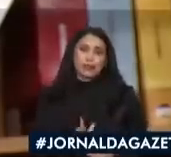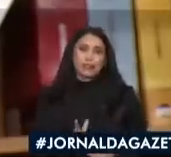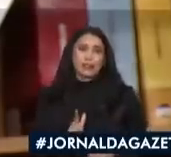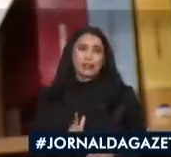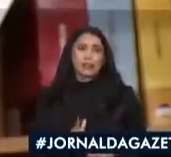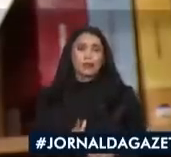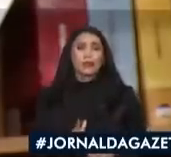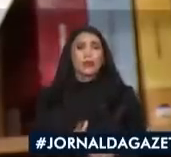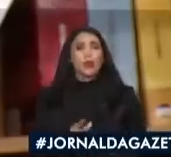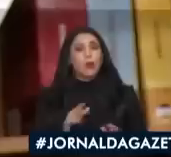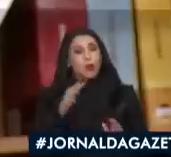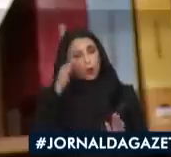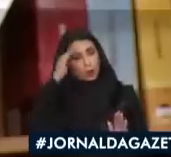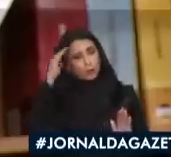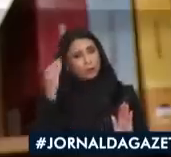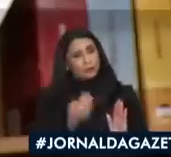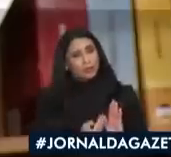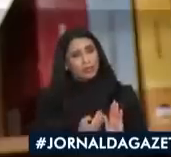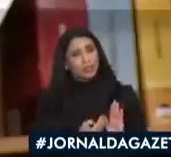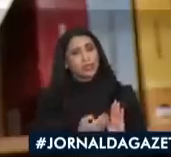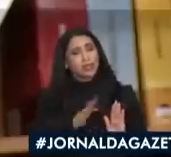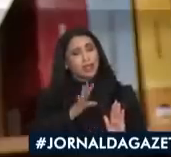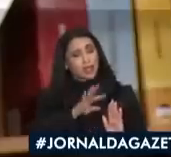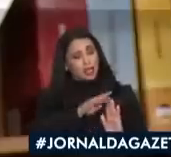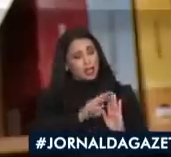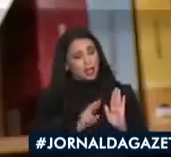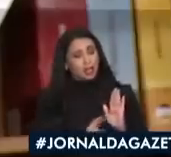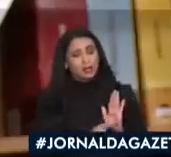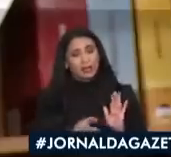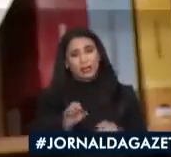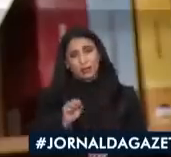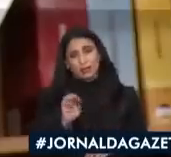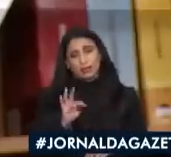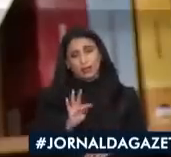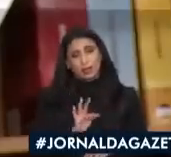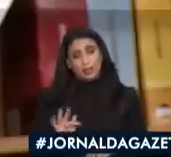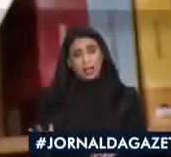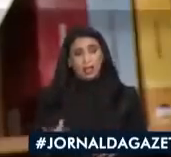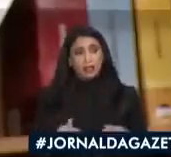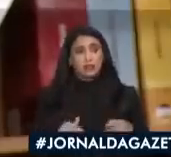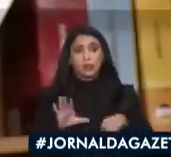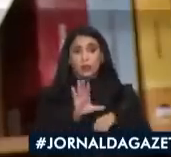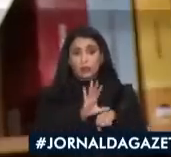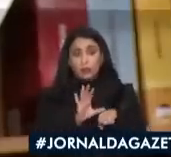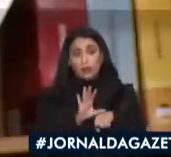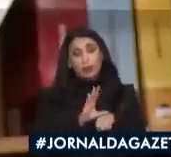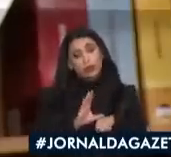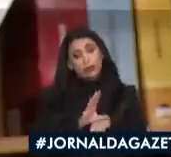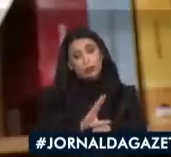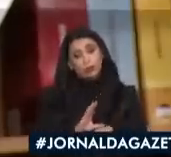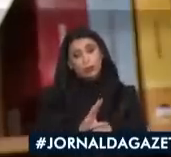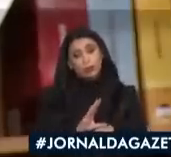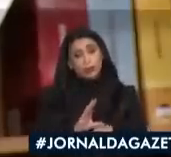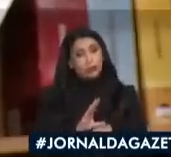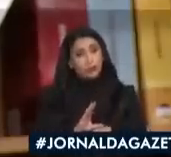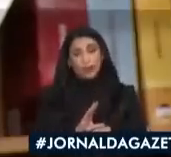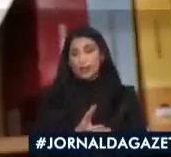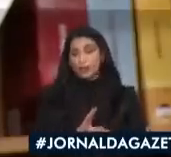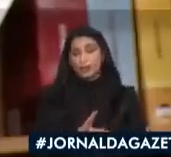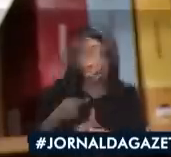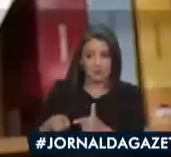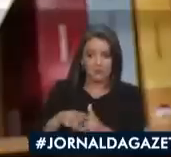essa Suprema corte no que tange aos parâmetros constitucionais aos quais se devem